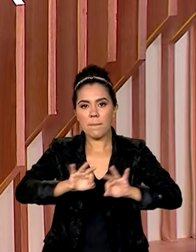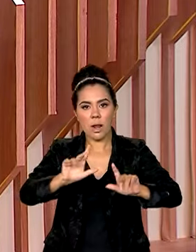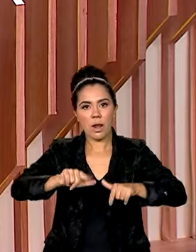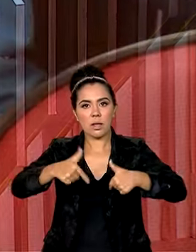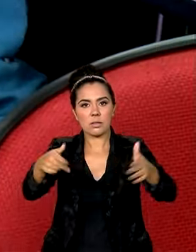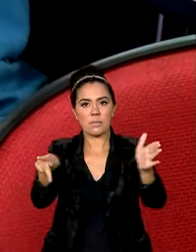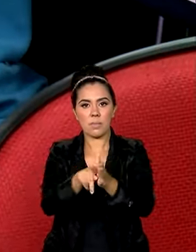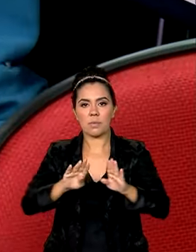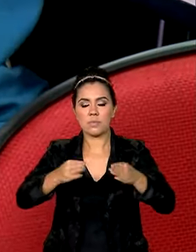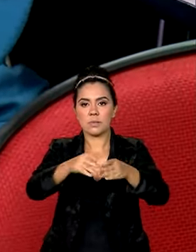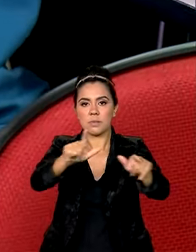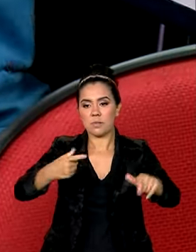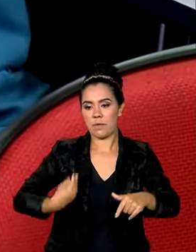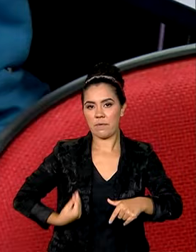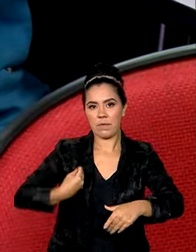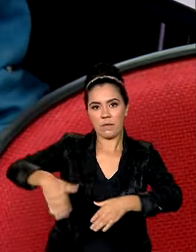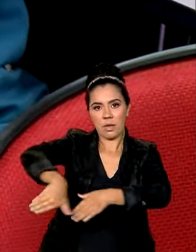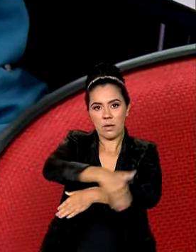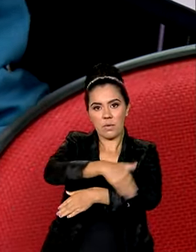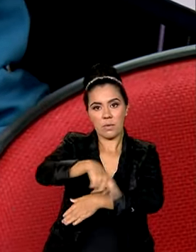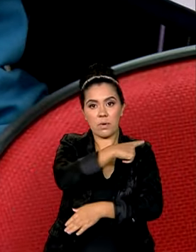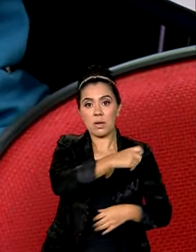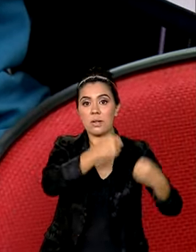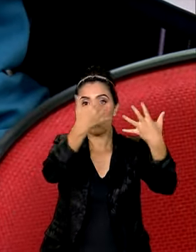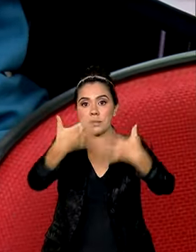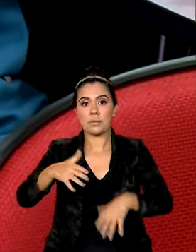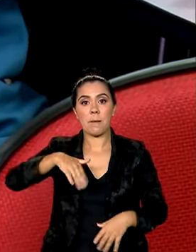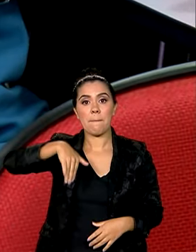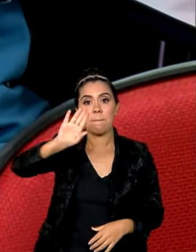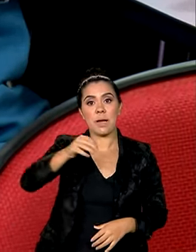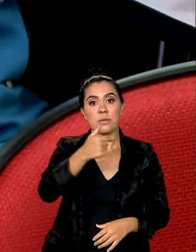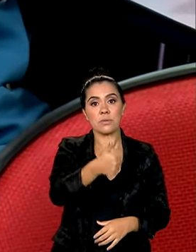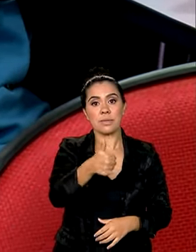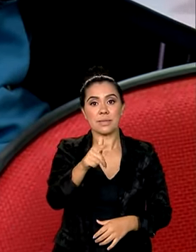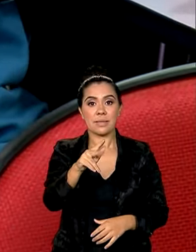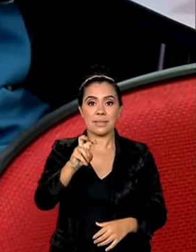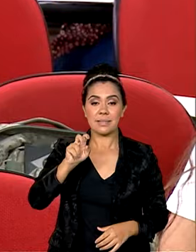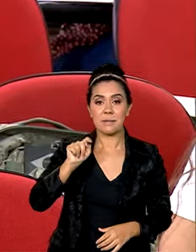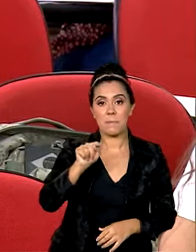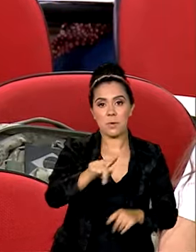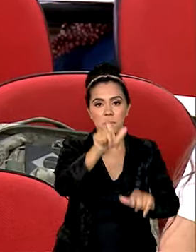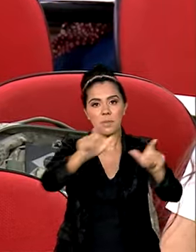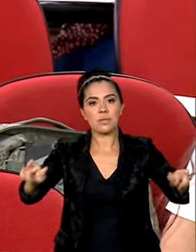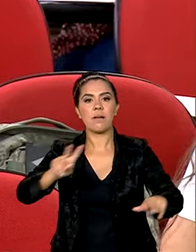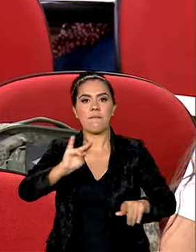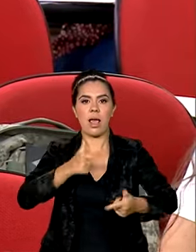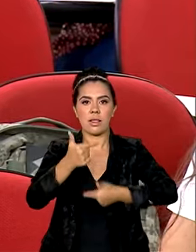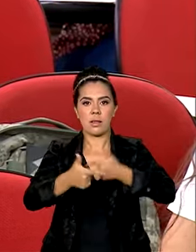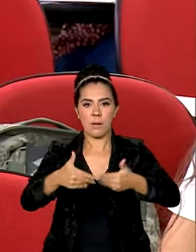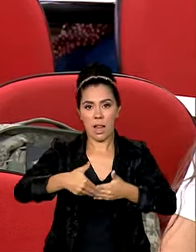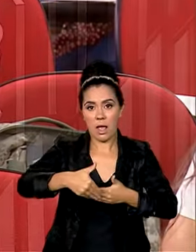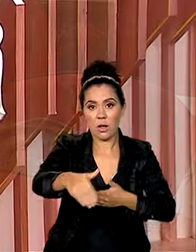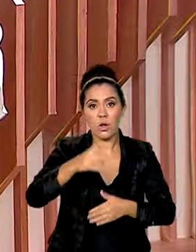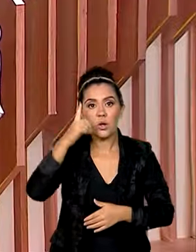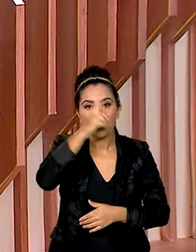de 215 mil pessoas vão trabalhar na aplicação do Concurso Nacional Unificado no